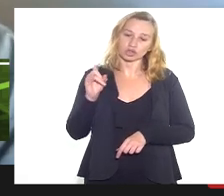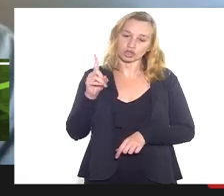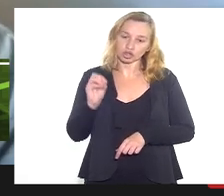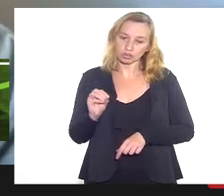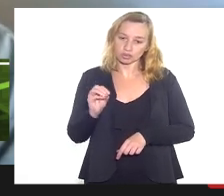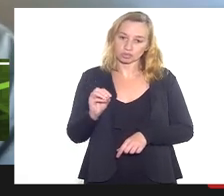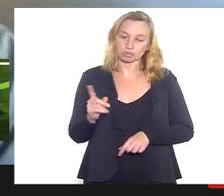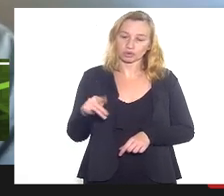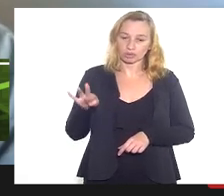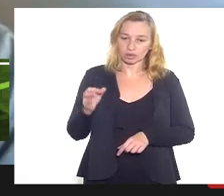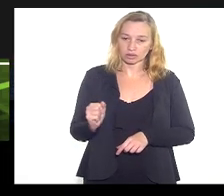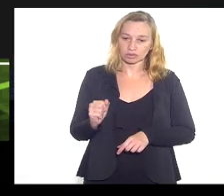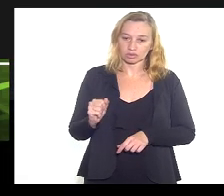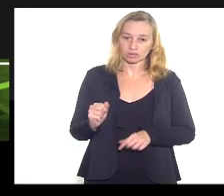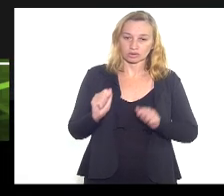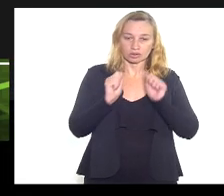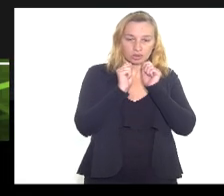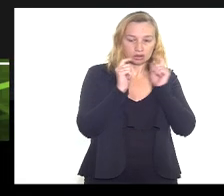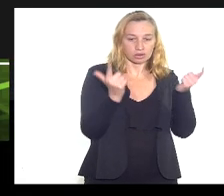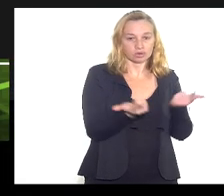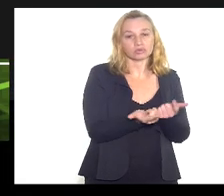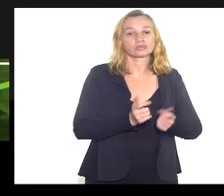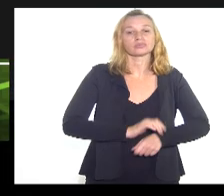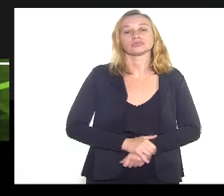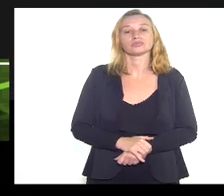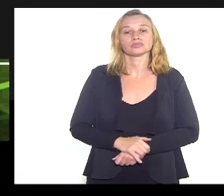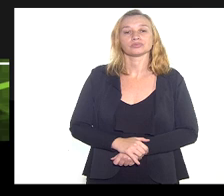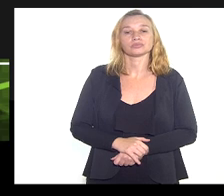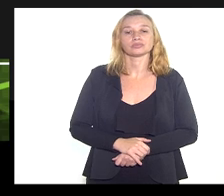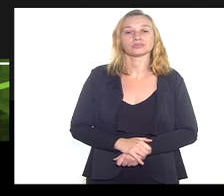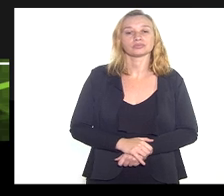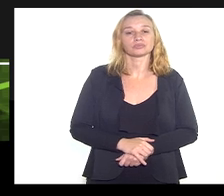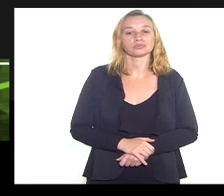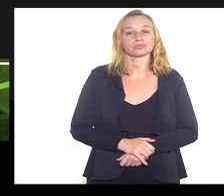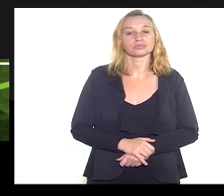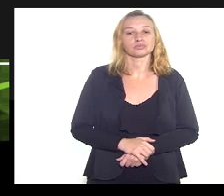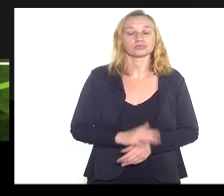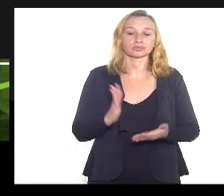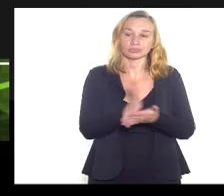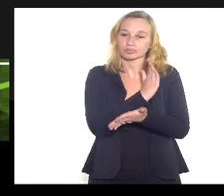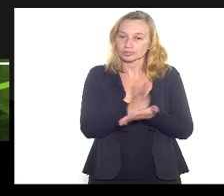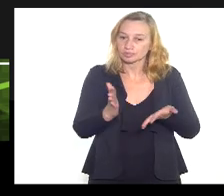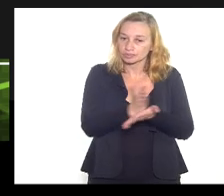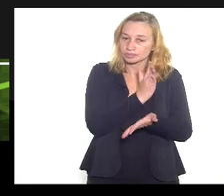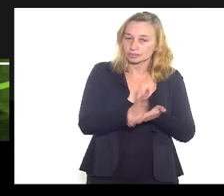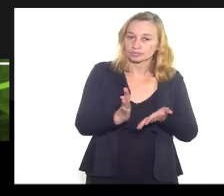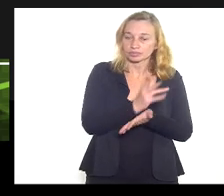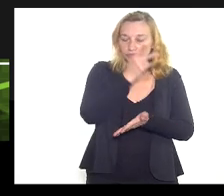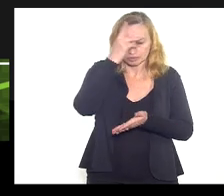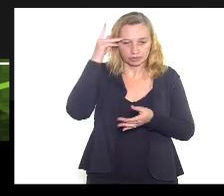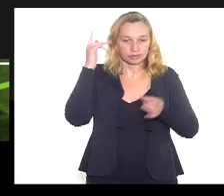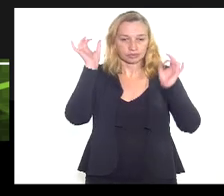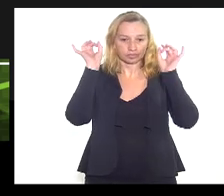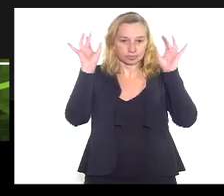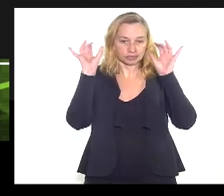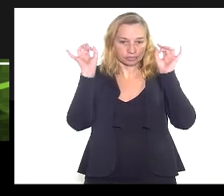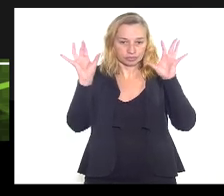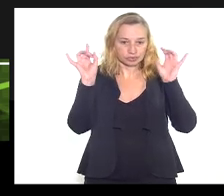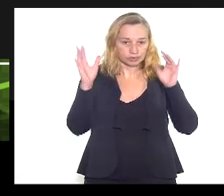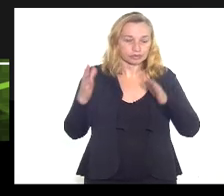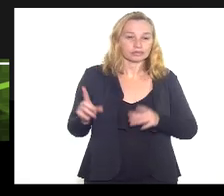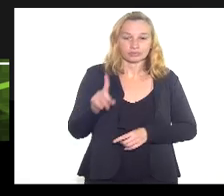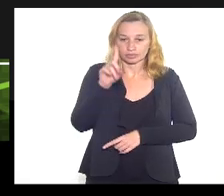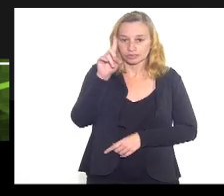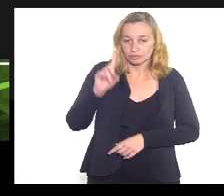procurador da Assembleia Legislativa, e alguns especialistas em